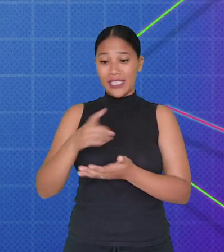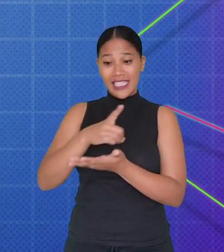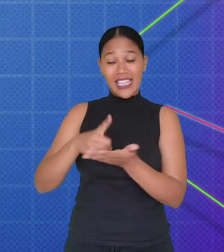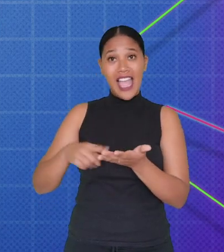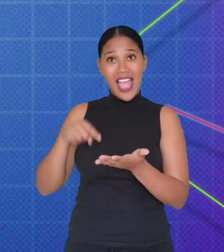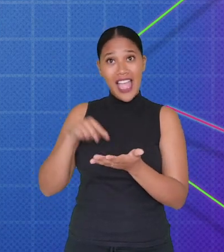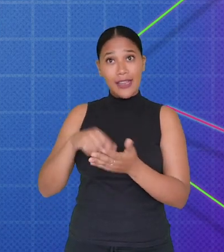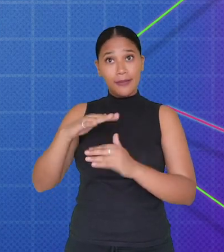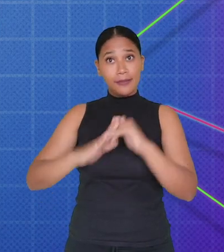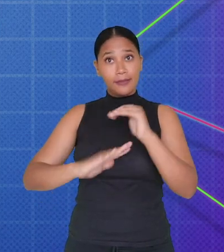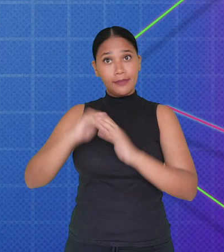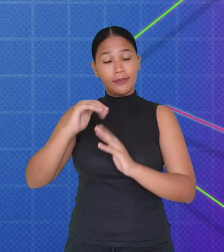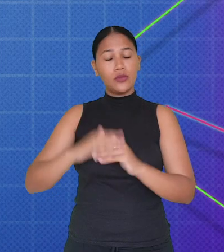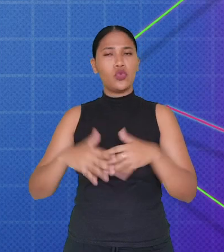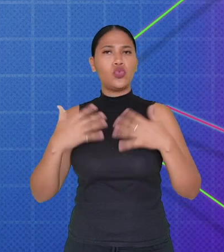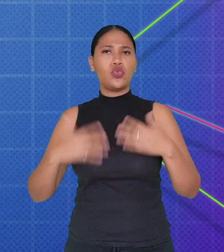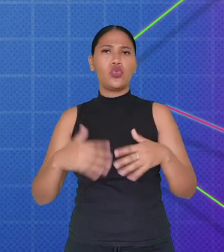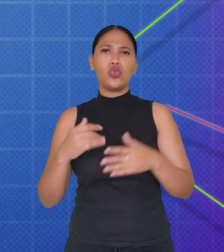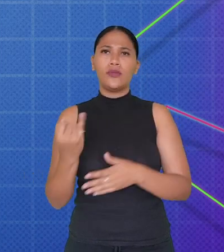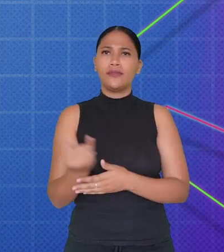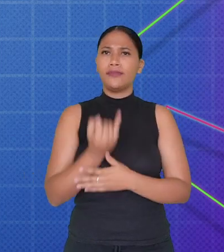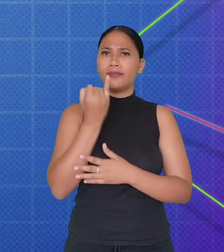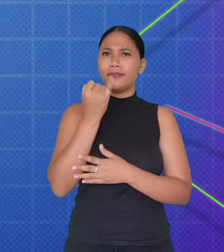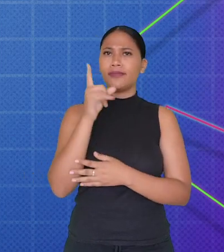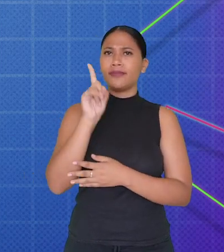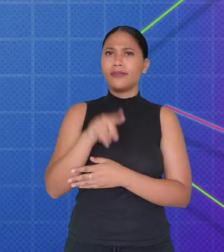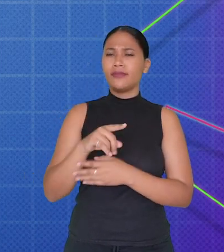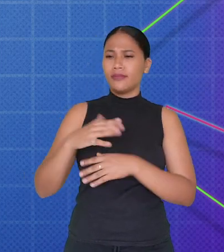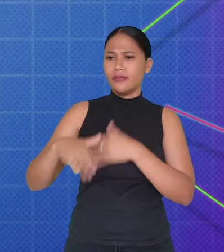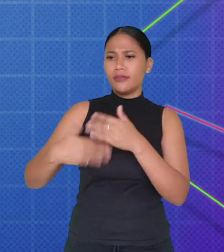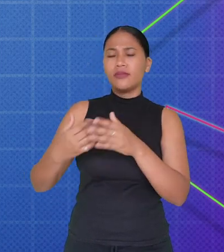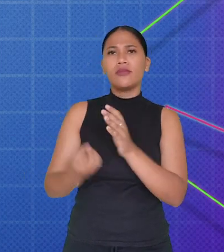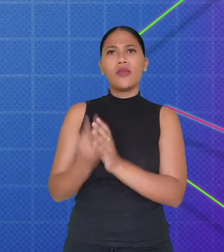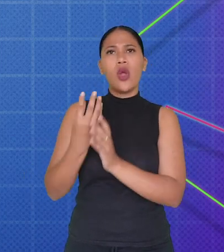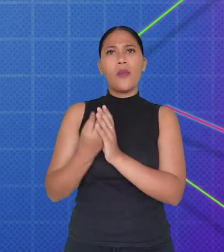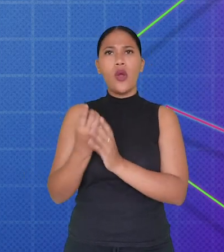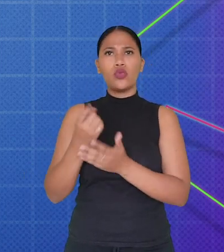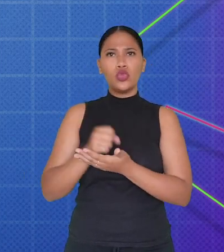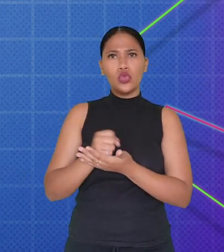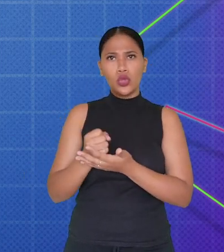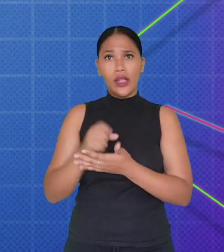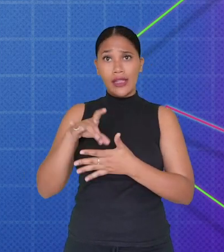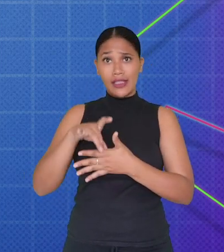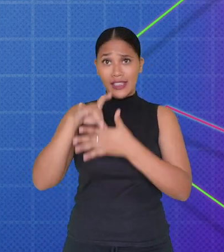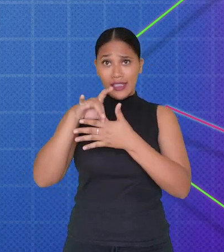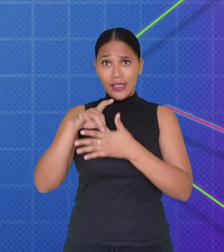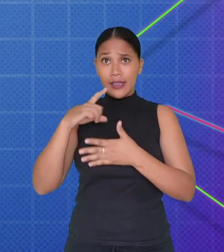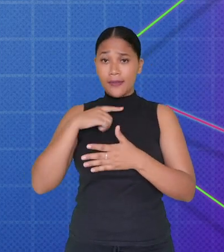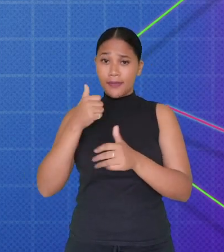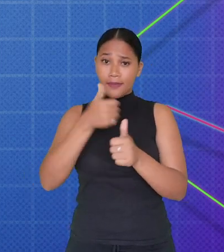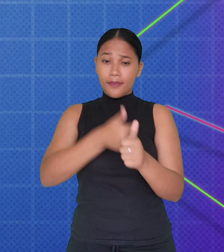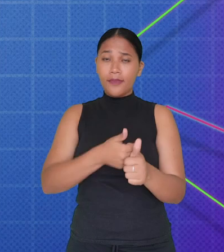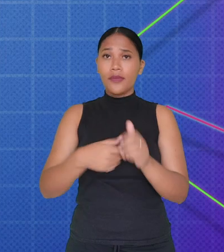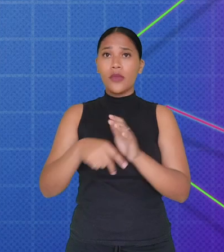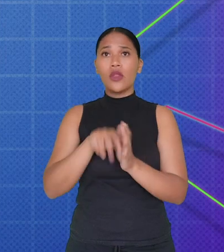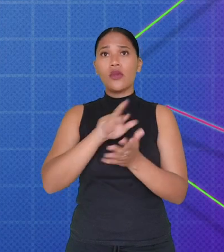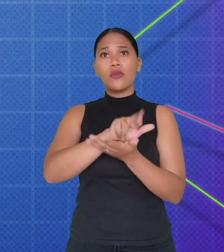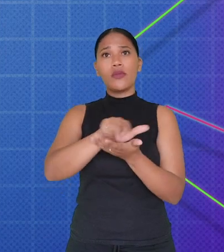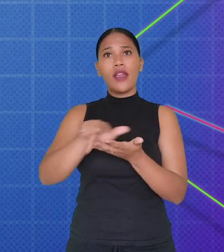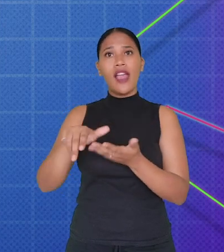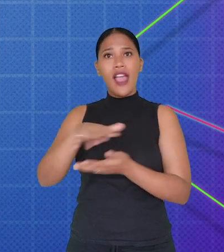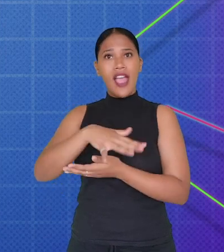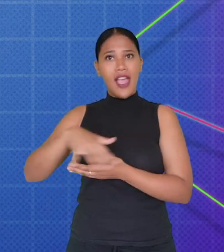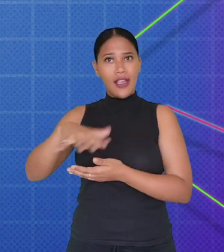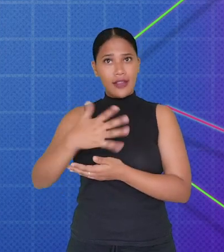o game designer desempenha um papel fundamental na produção de um jogo atuando como líder e norteador